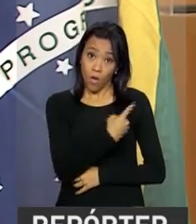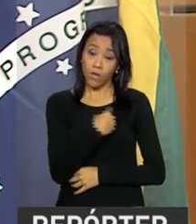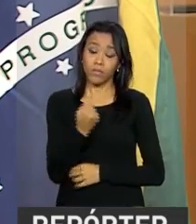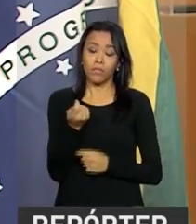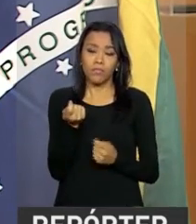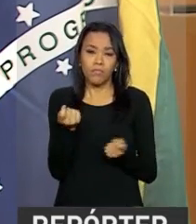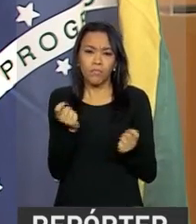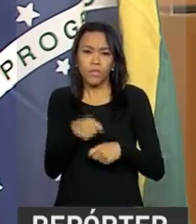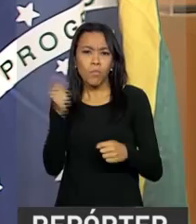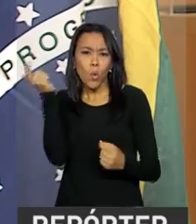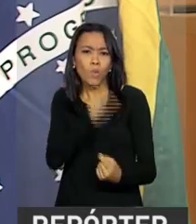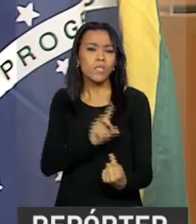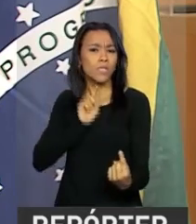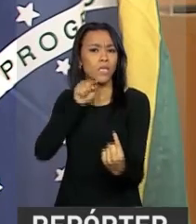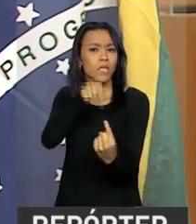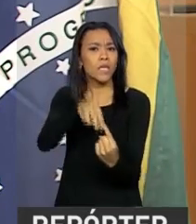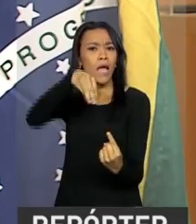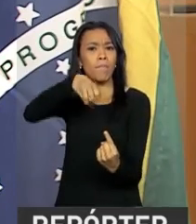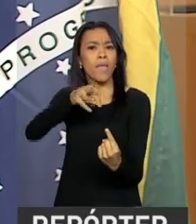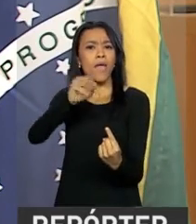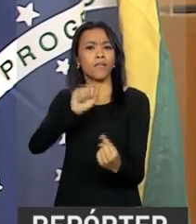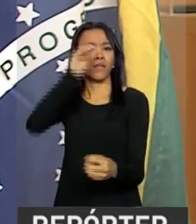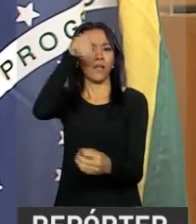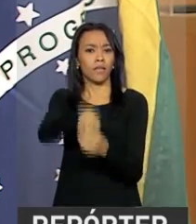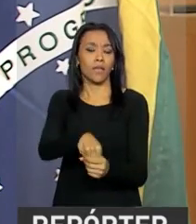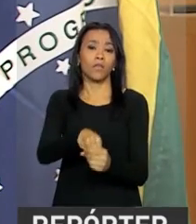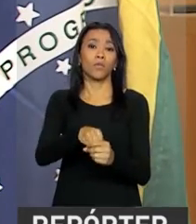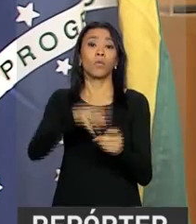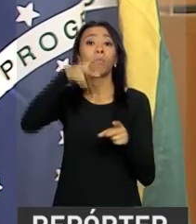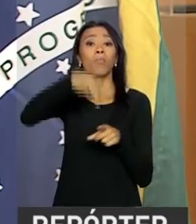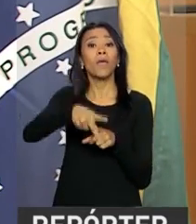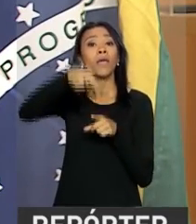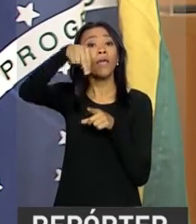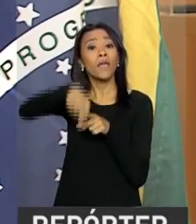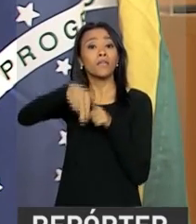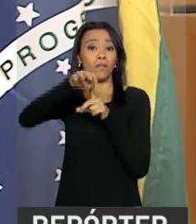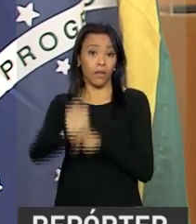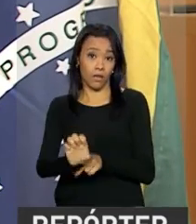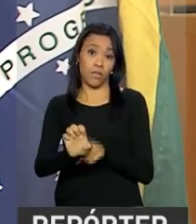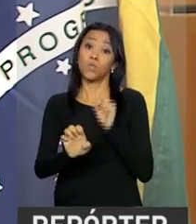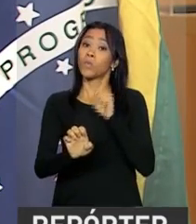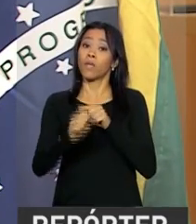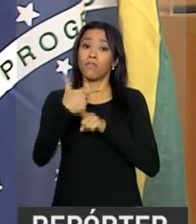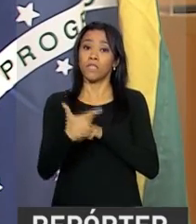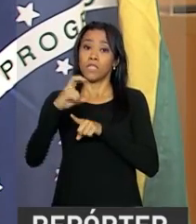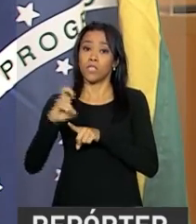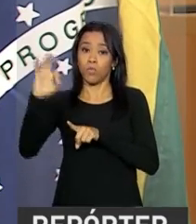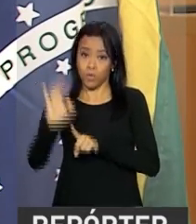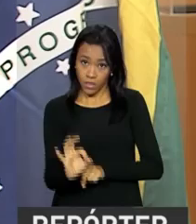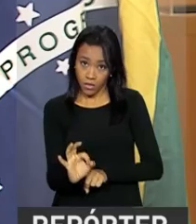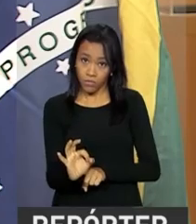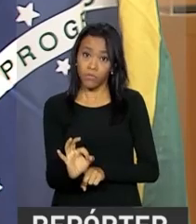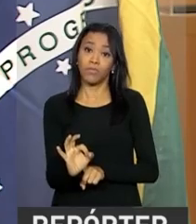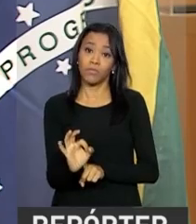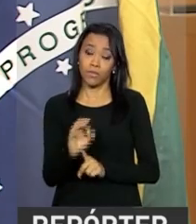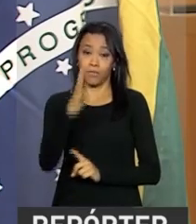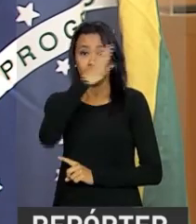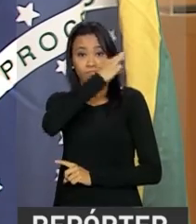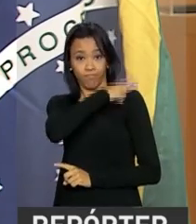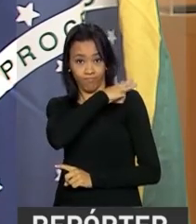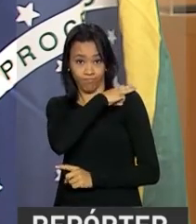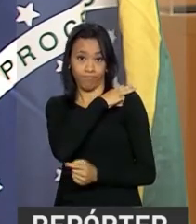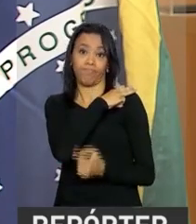aproximar da meta fixada no pnr de 25% das vagas é de nível médio